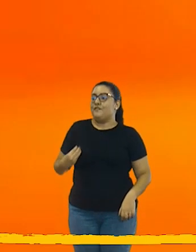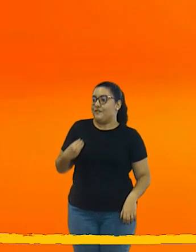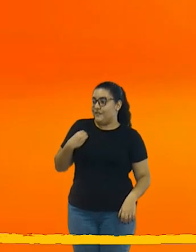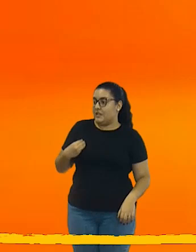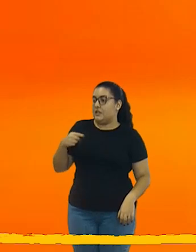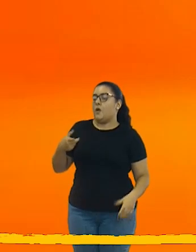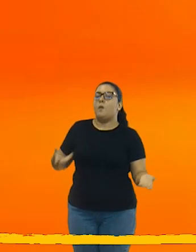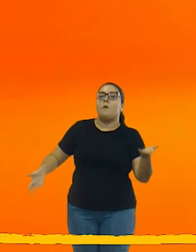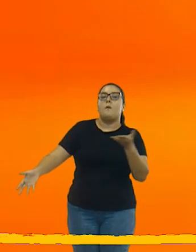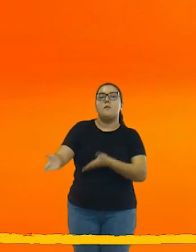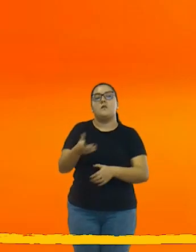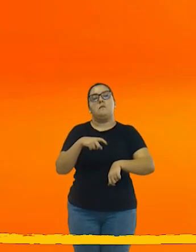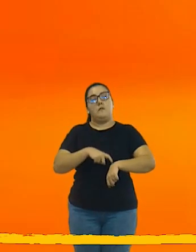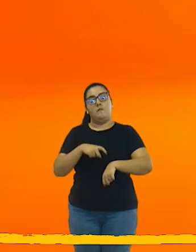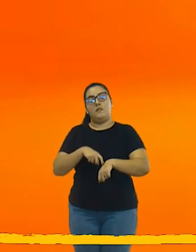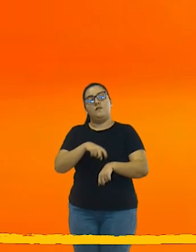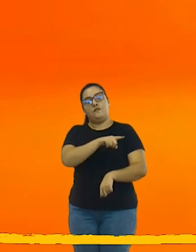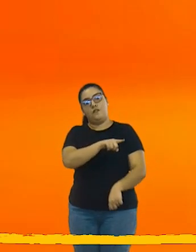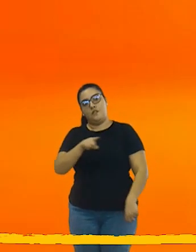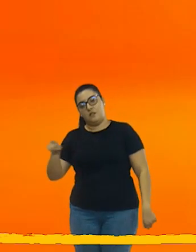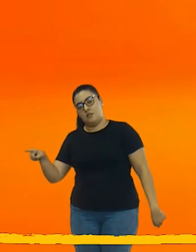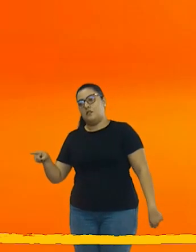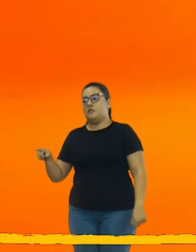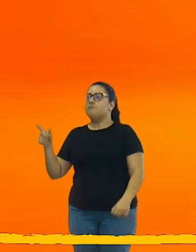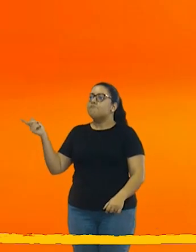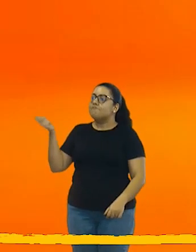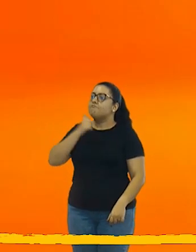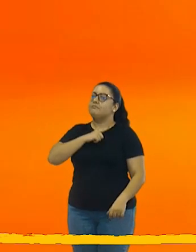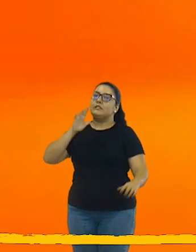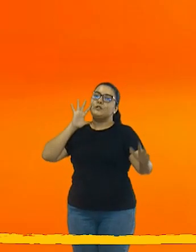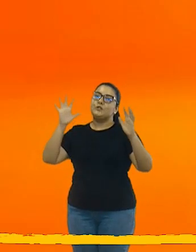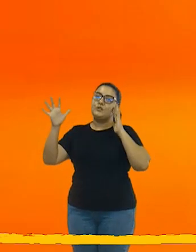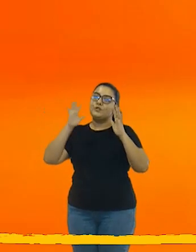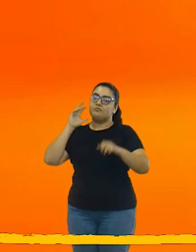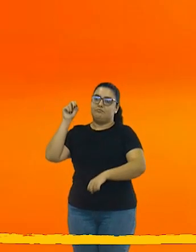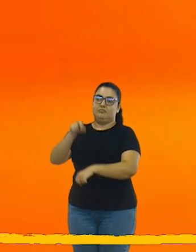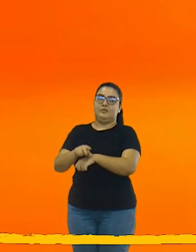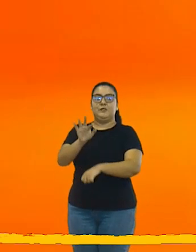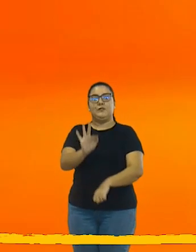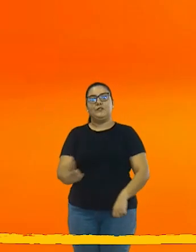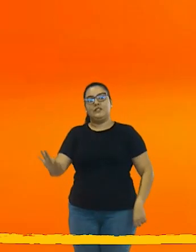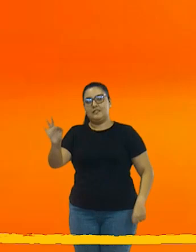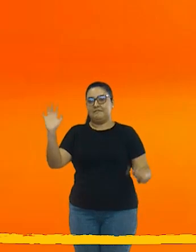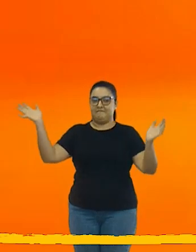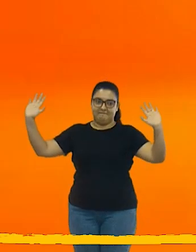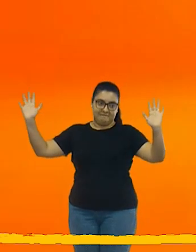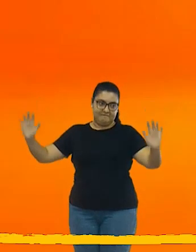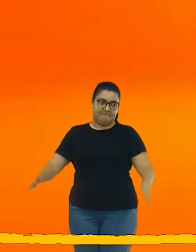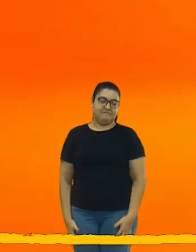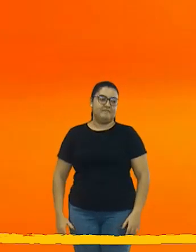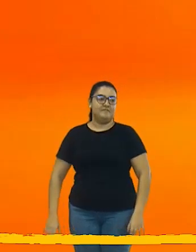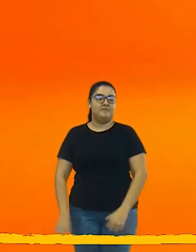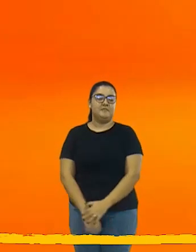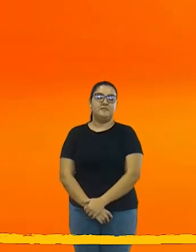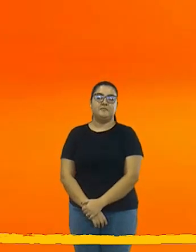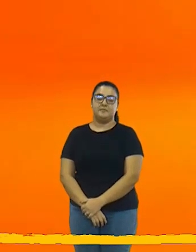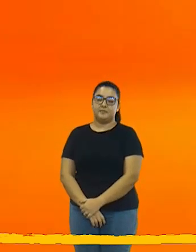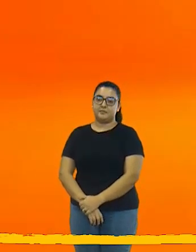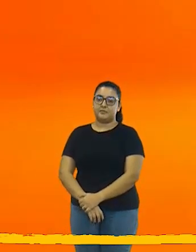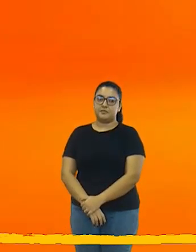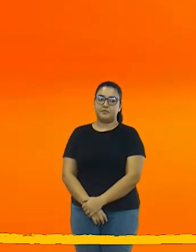presente e compartilhar esse momento com vocês, que vocês vão alcançar esse sonho ao ingressar na universidade. Valeu, turma. Obrigado.